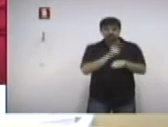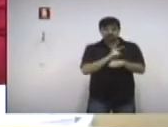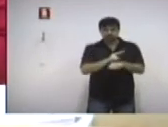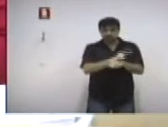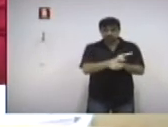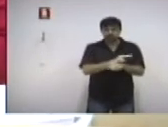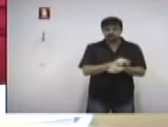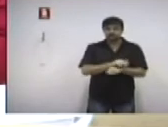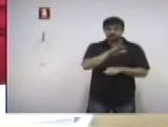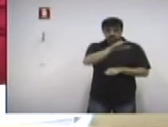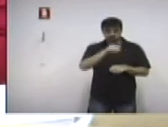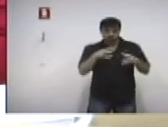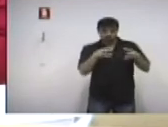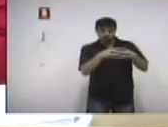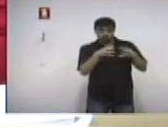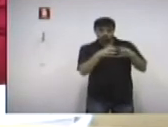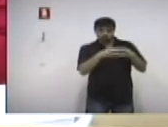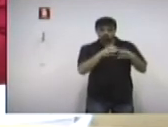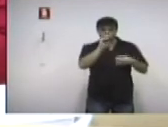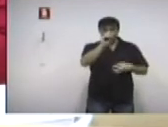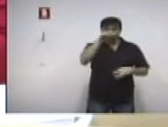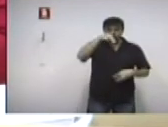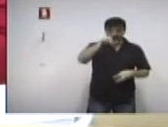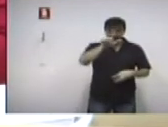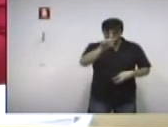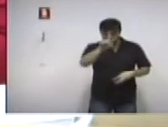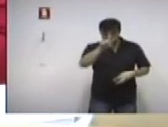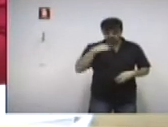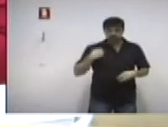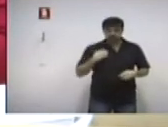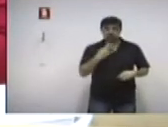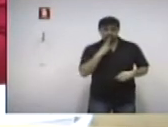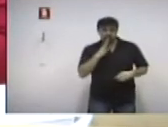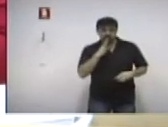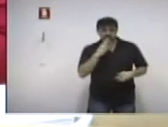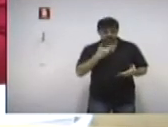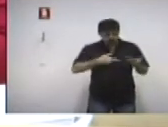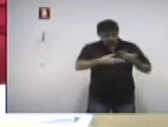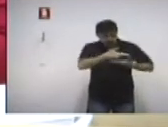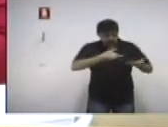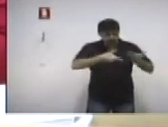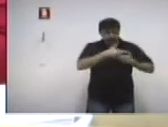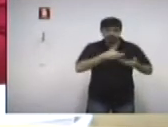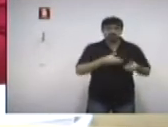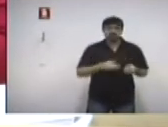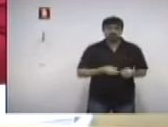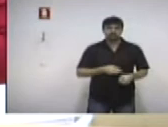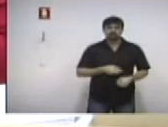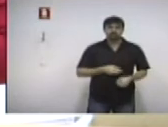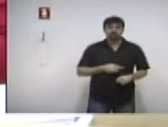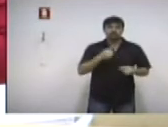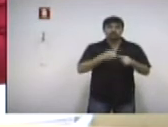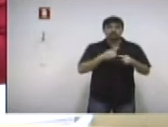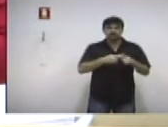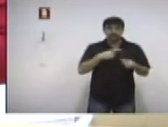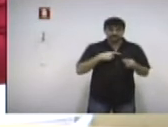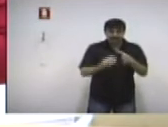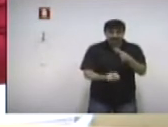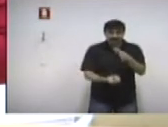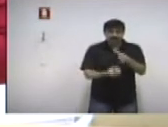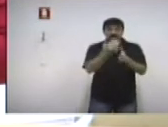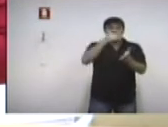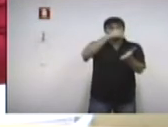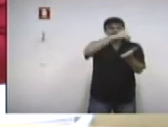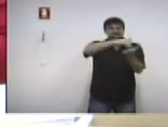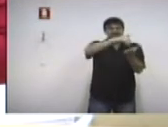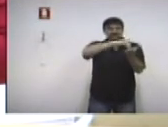discussão com a ONG do município a qual eu conheço e já veio me procurar justamente por conta